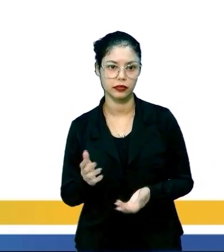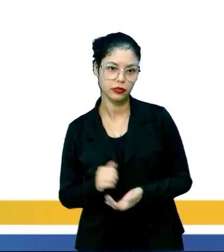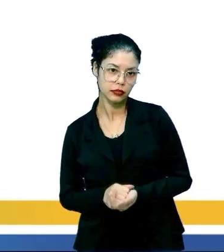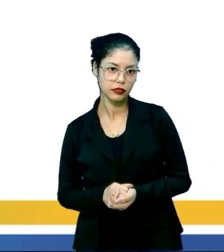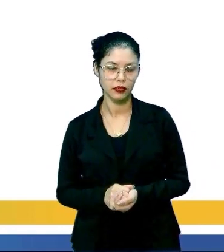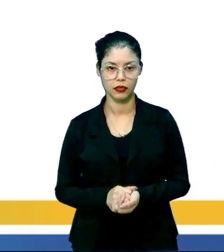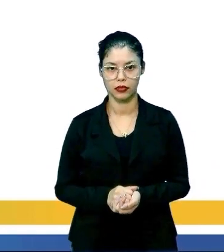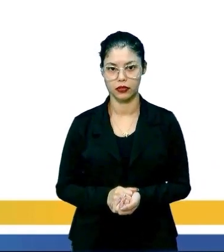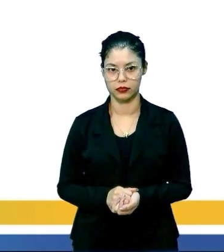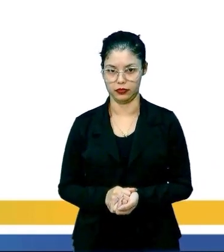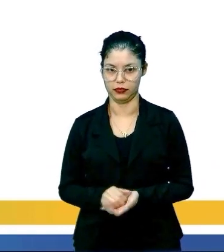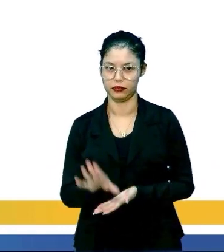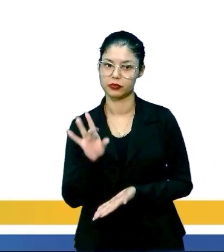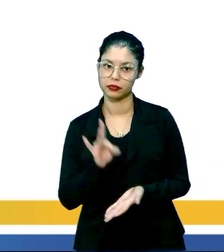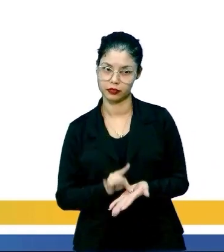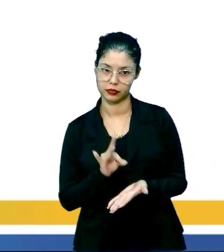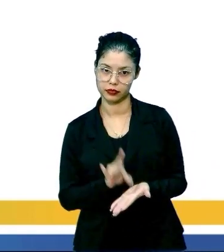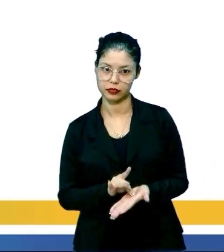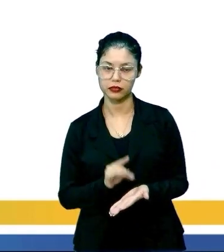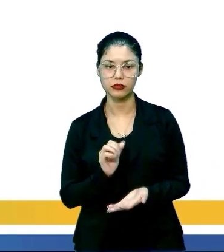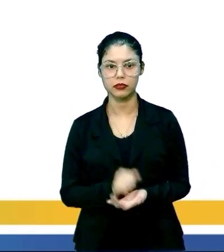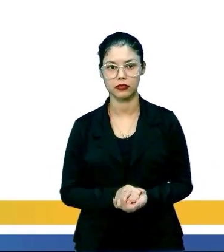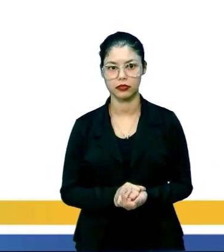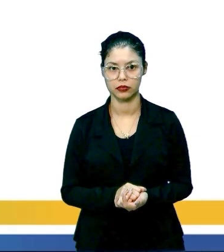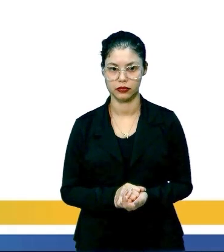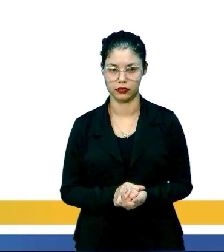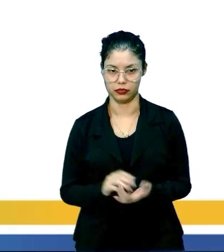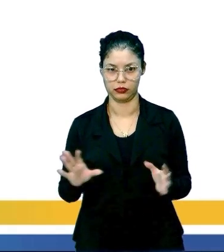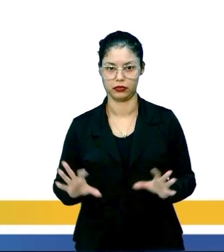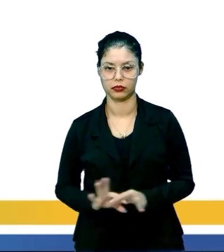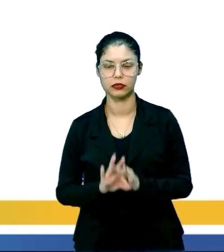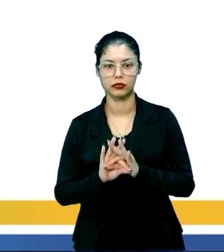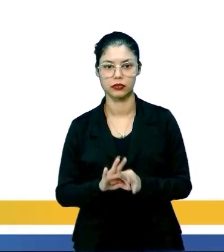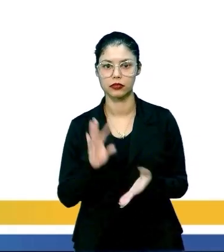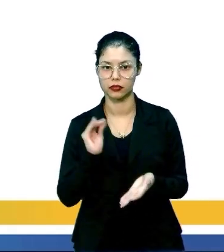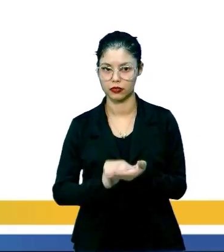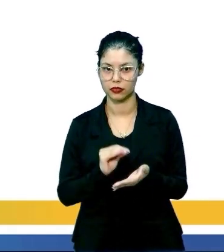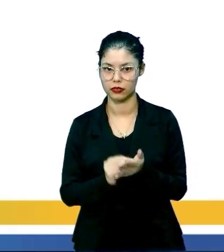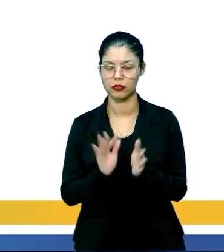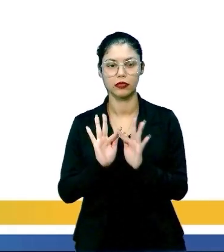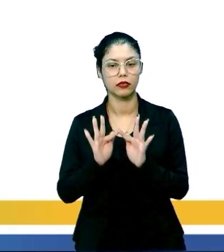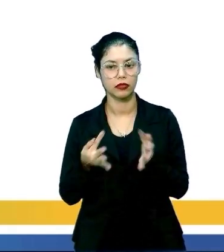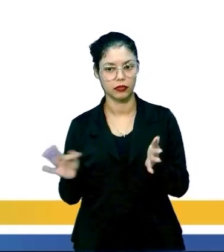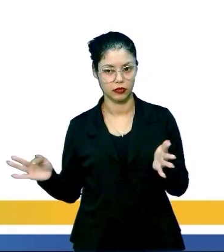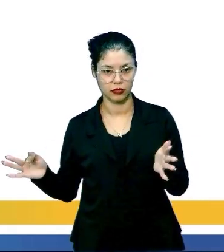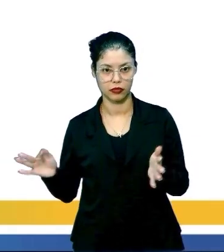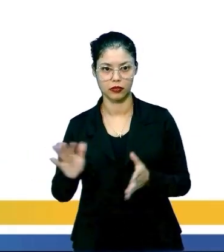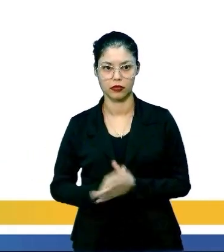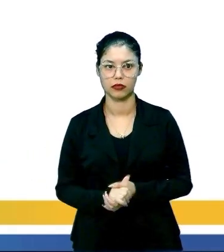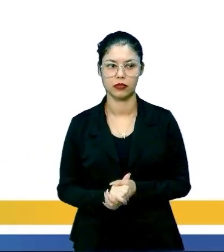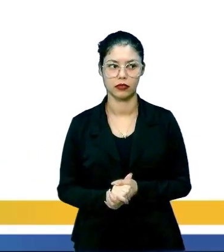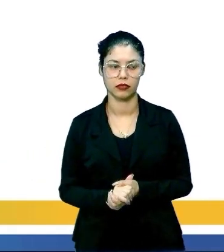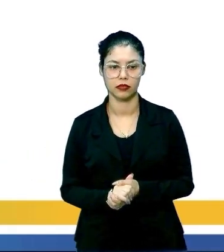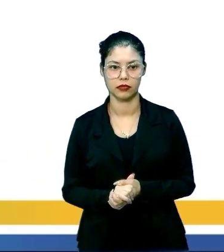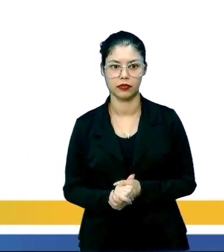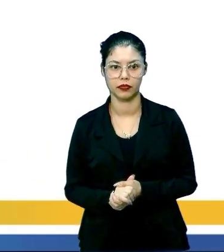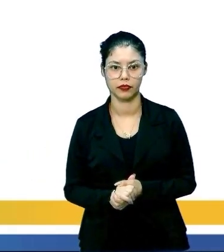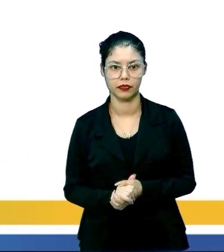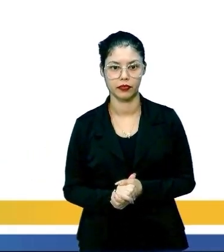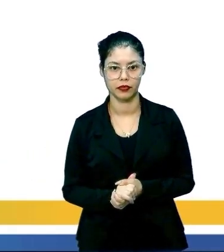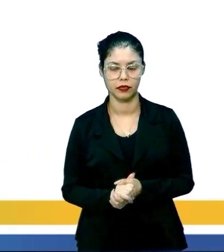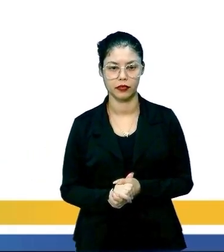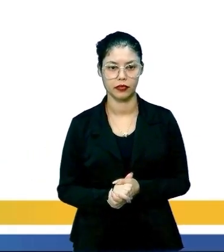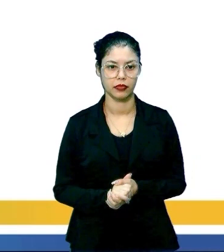A afirmativa de Beatriz é verdadeira. A relação é, de fato, uma